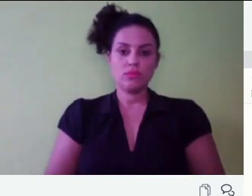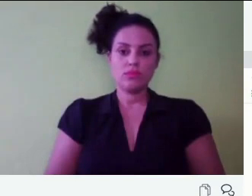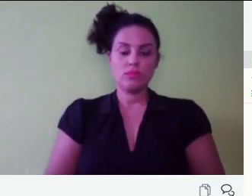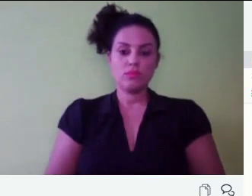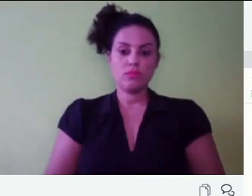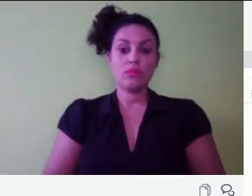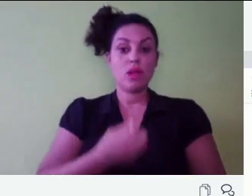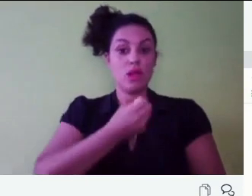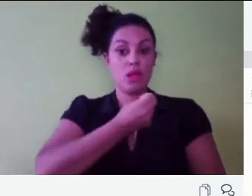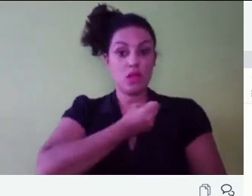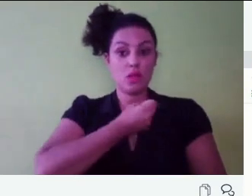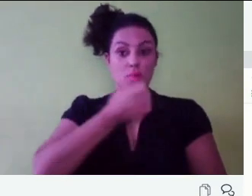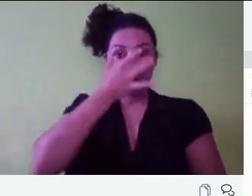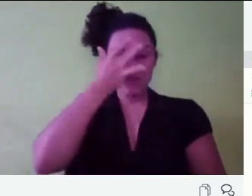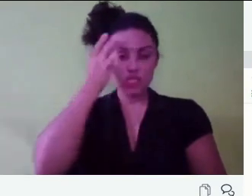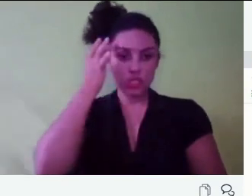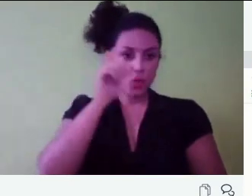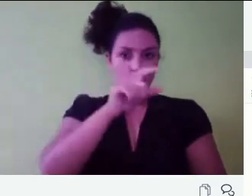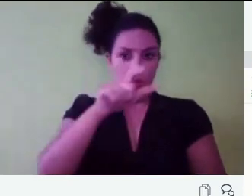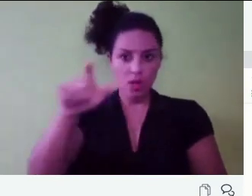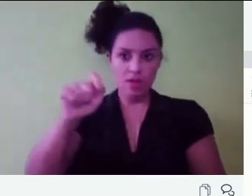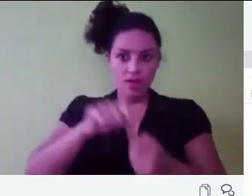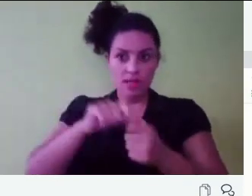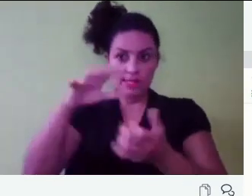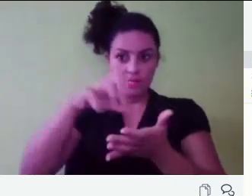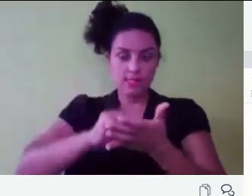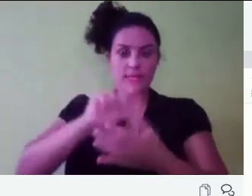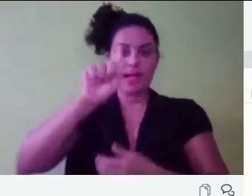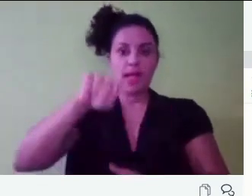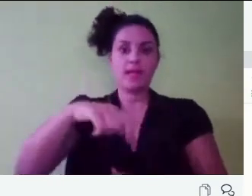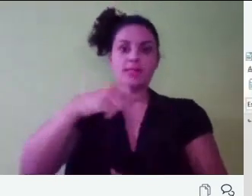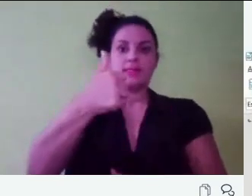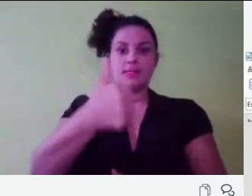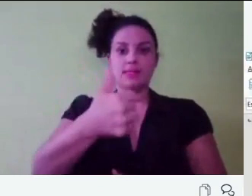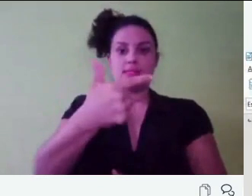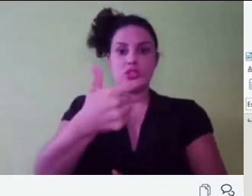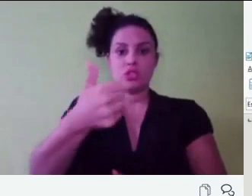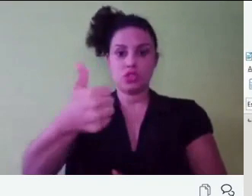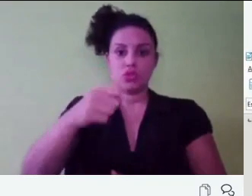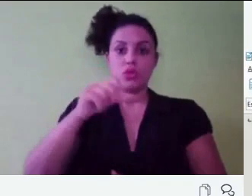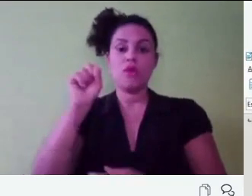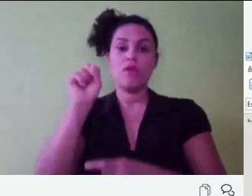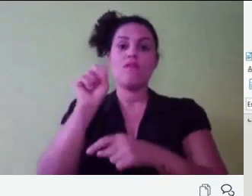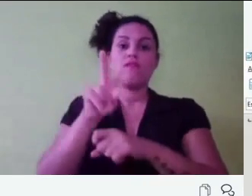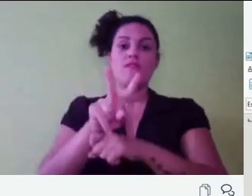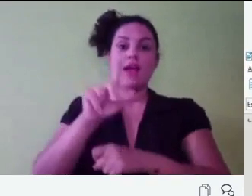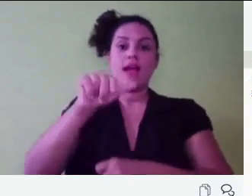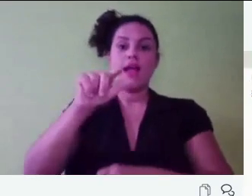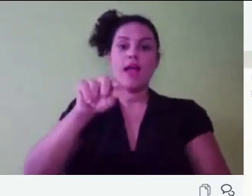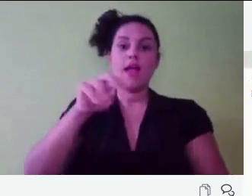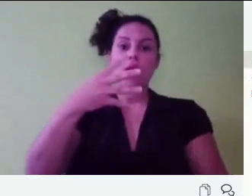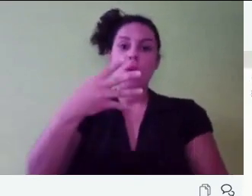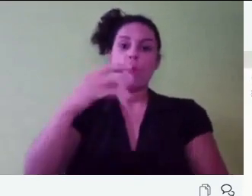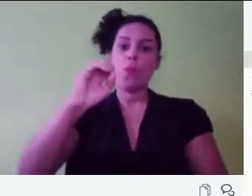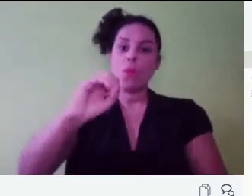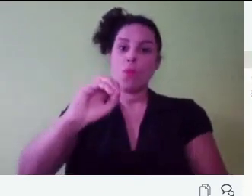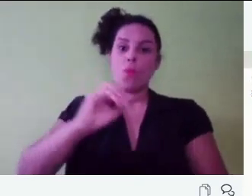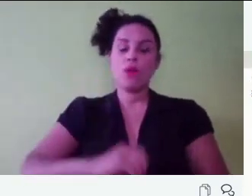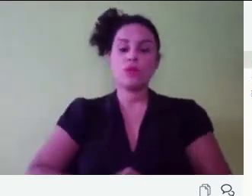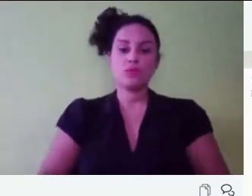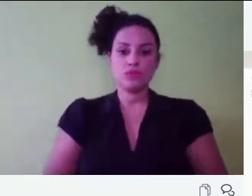Número de inscritos: 121. Número de vagas: 40.